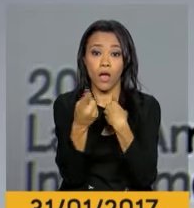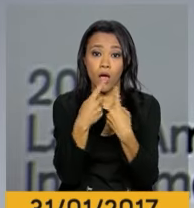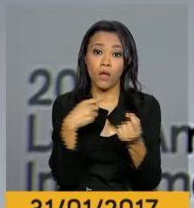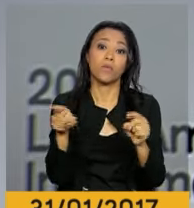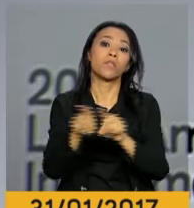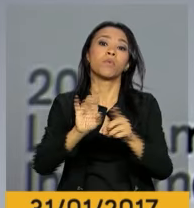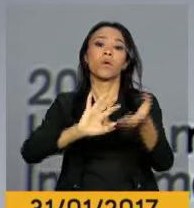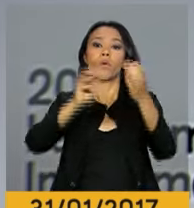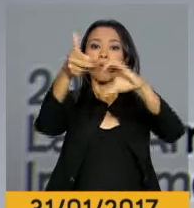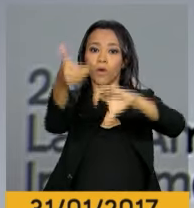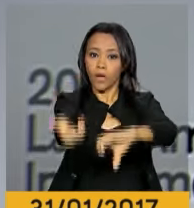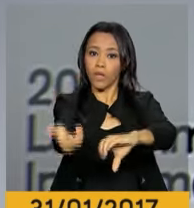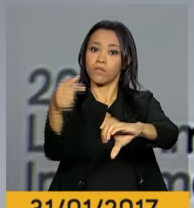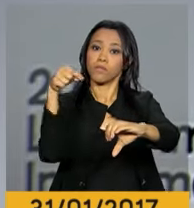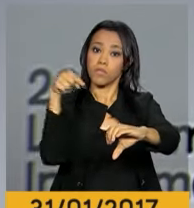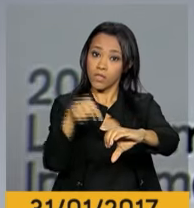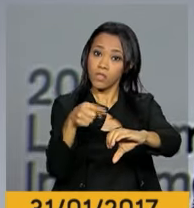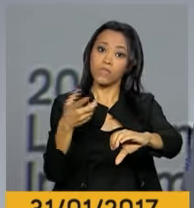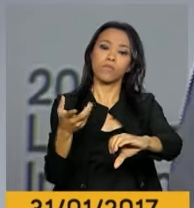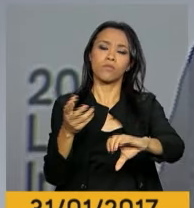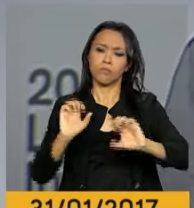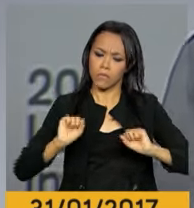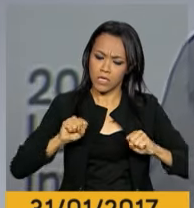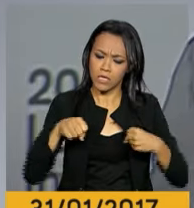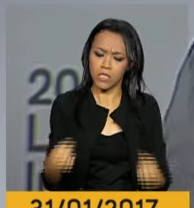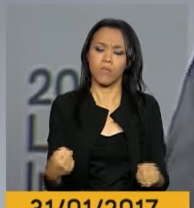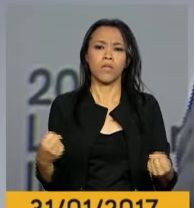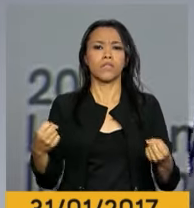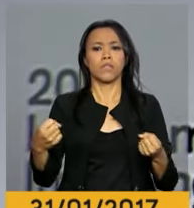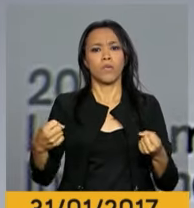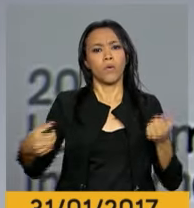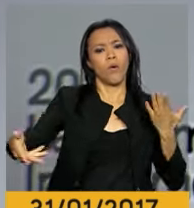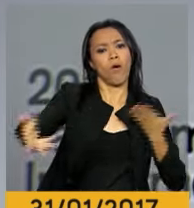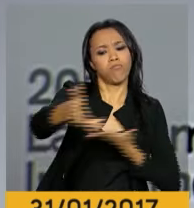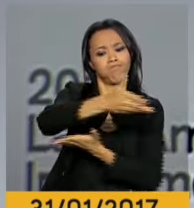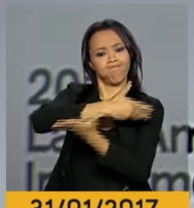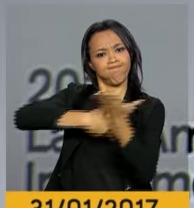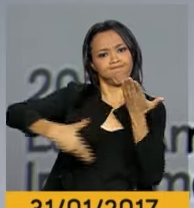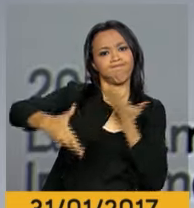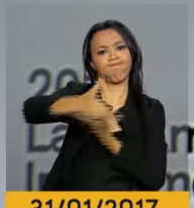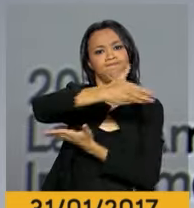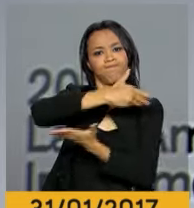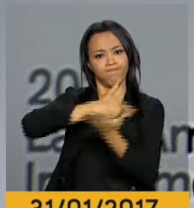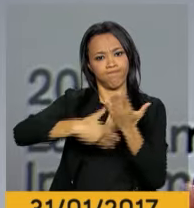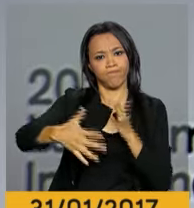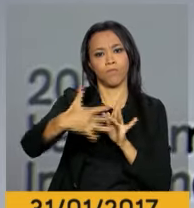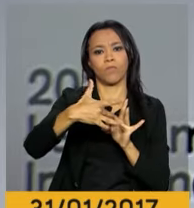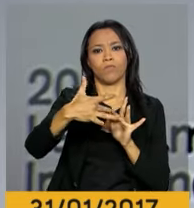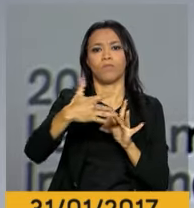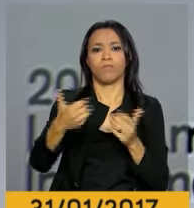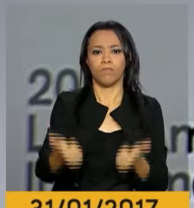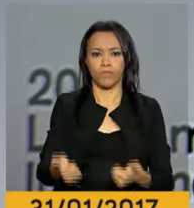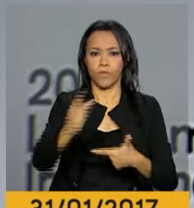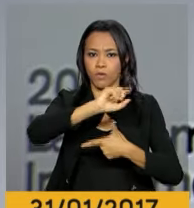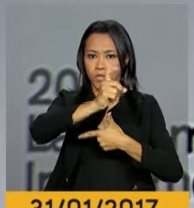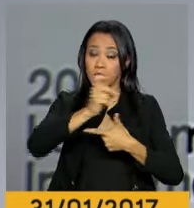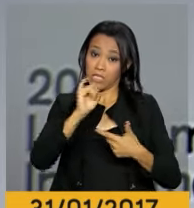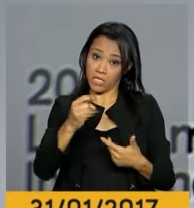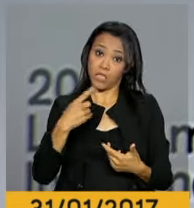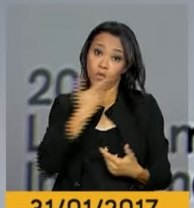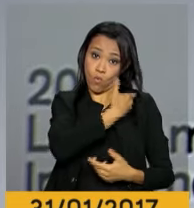Nacional restabelecendo portanto a harmonia entre os poderes do estado se nós vivemos numa